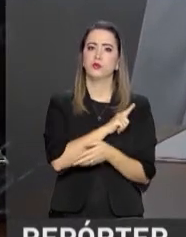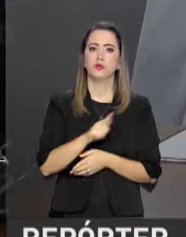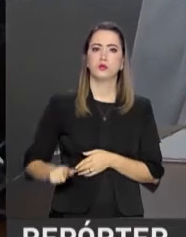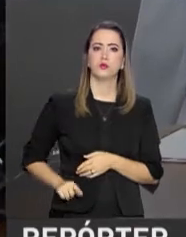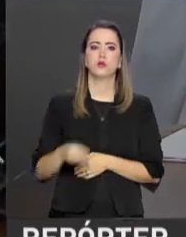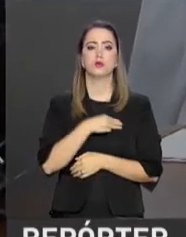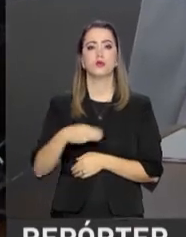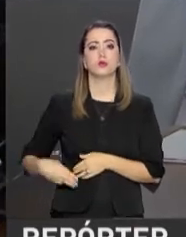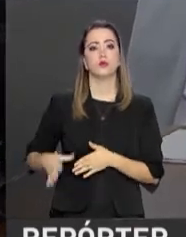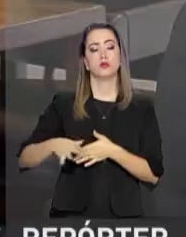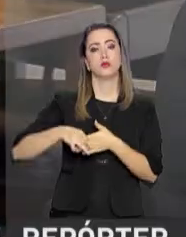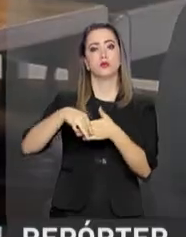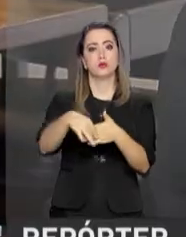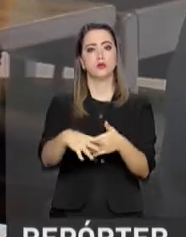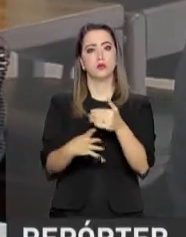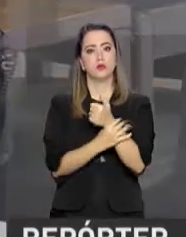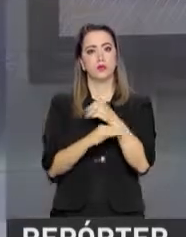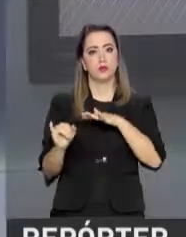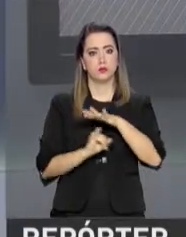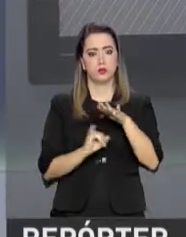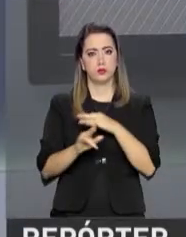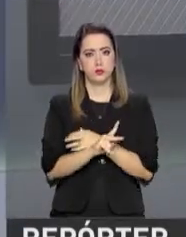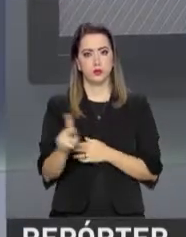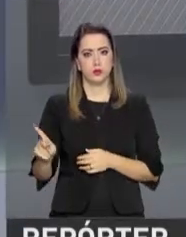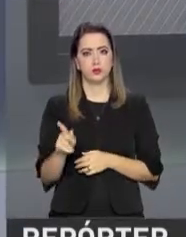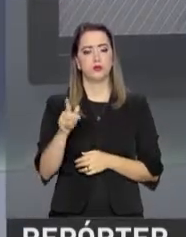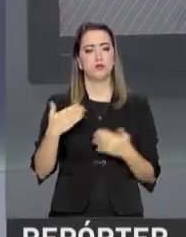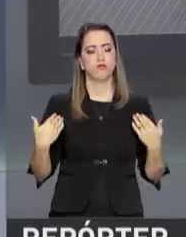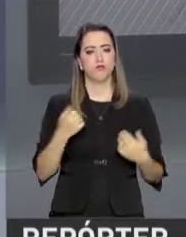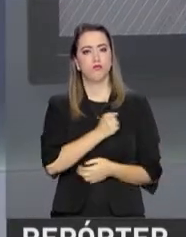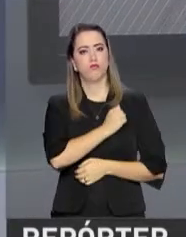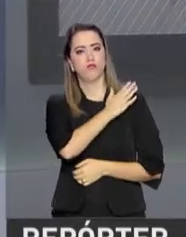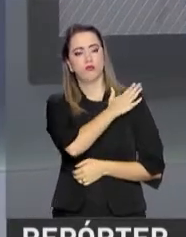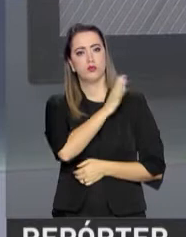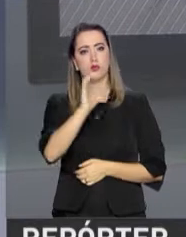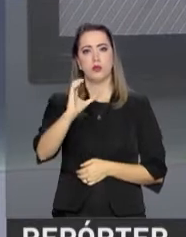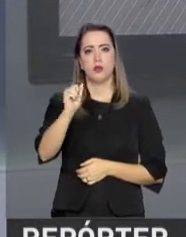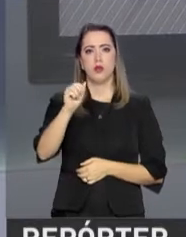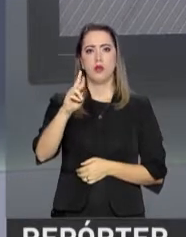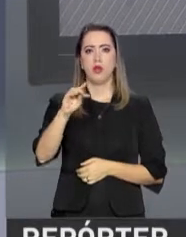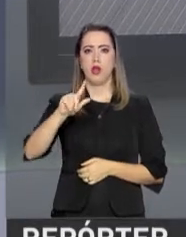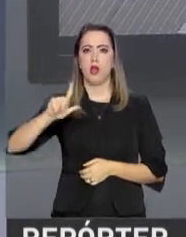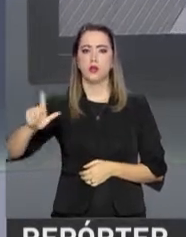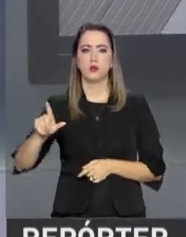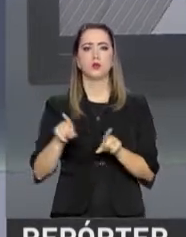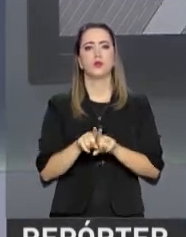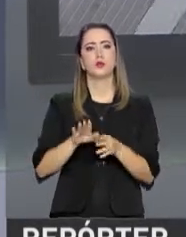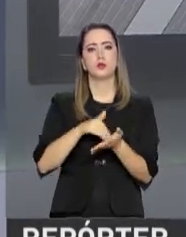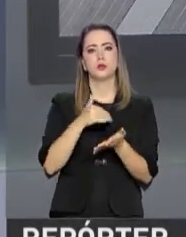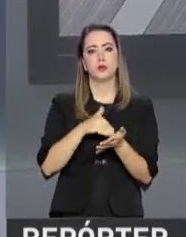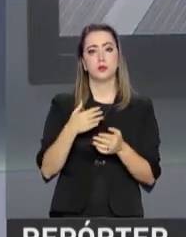eo ministro chefe do gabinete de segurança institucional da presidência general carlos alberto dos santos cruz secretário